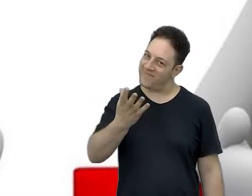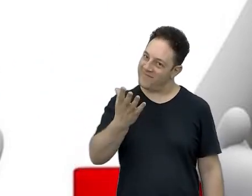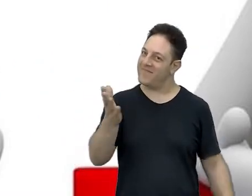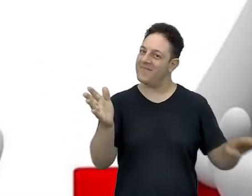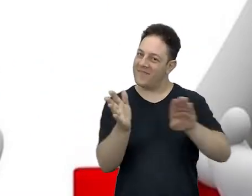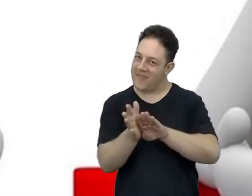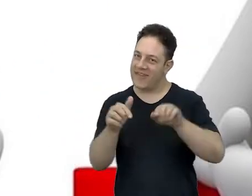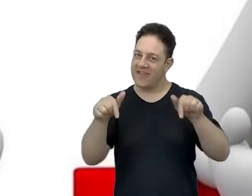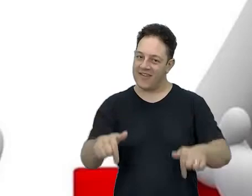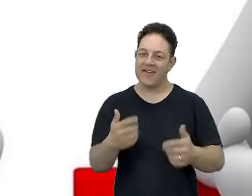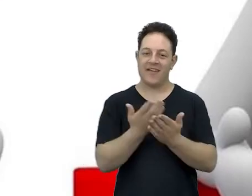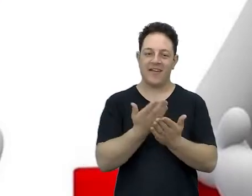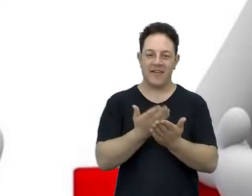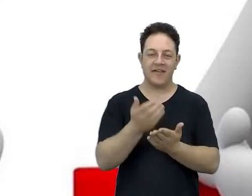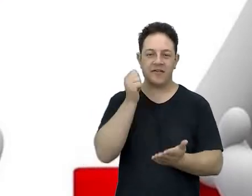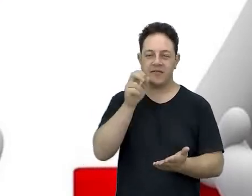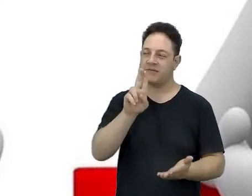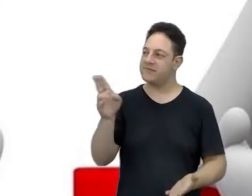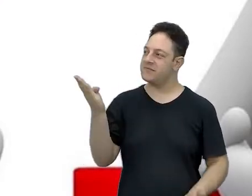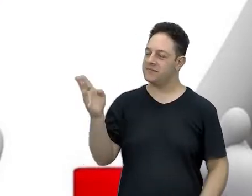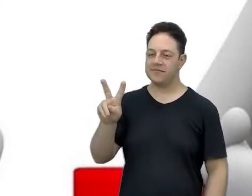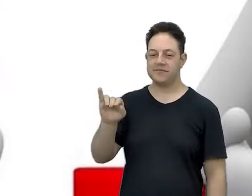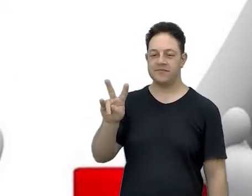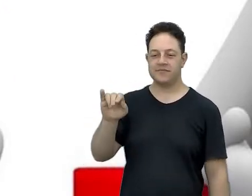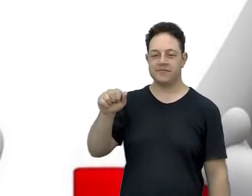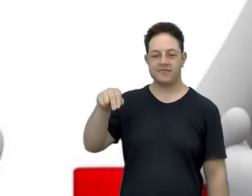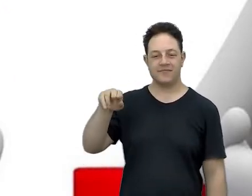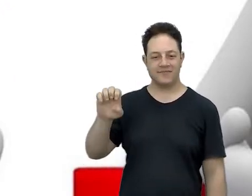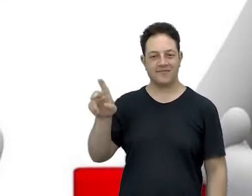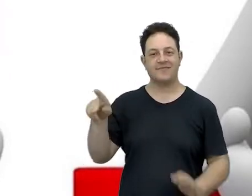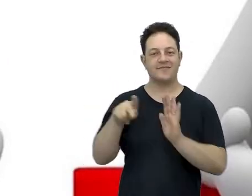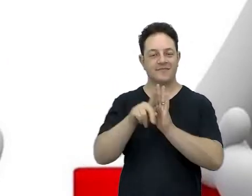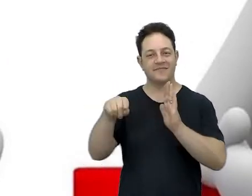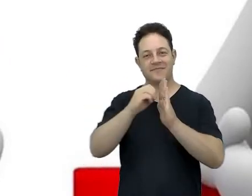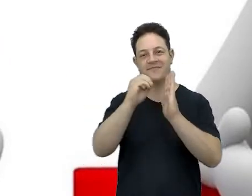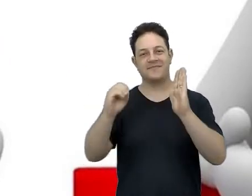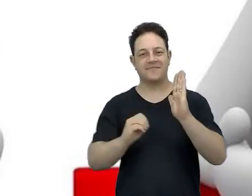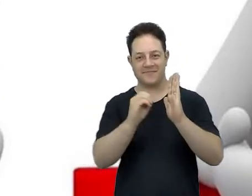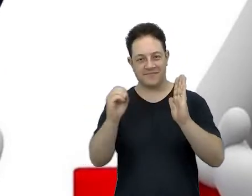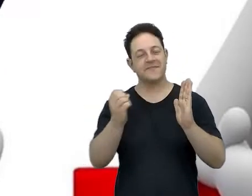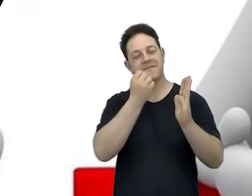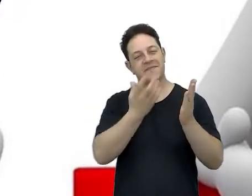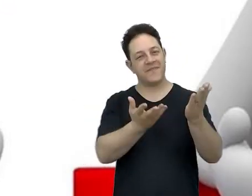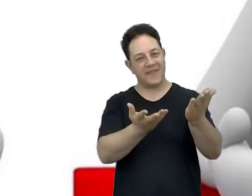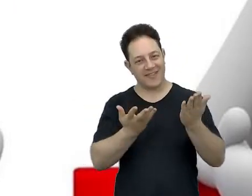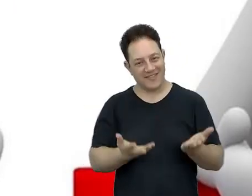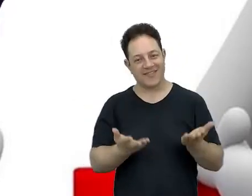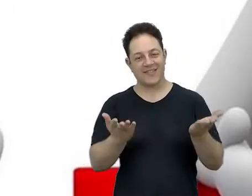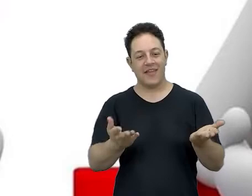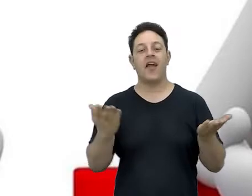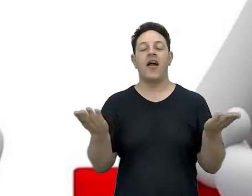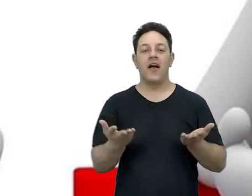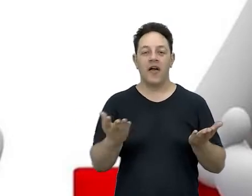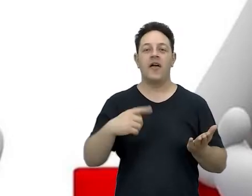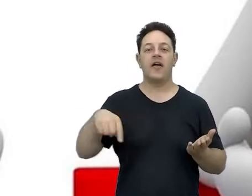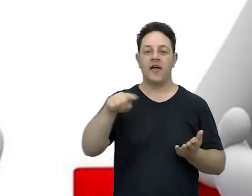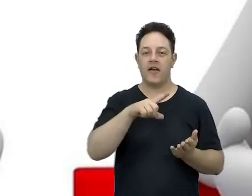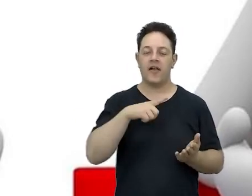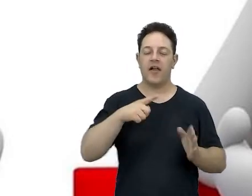vocês chegaram aqui para nossa aula. Eu sou Viviane, a professora de vocês aqui pelo Centro de Mídias. Sejam todos muito bem-vindos. Nós estamos aqui